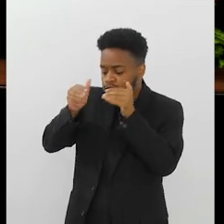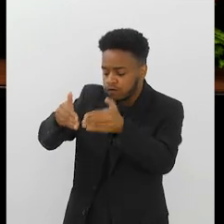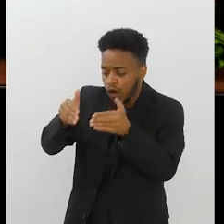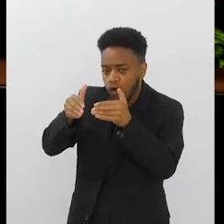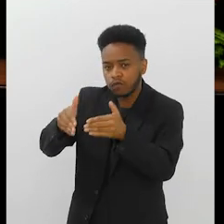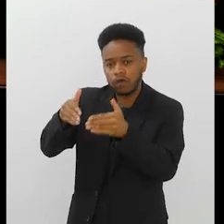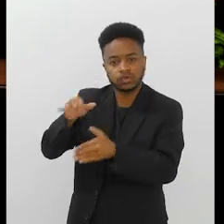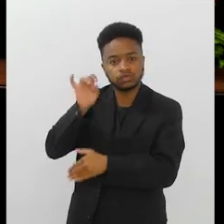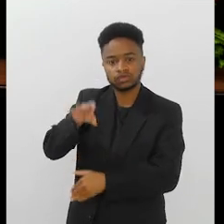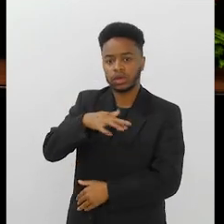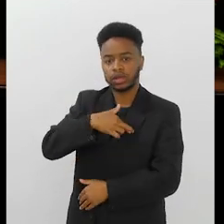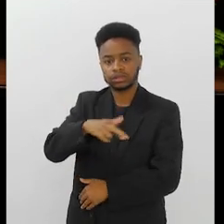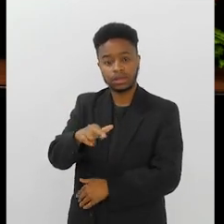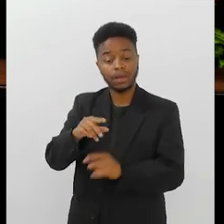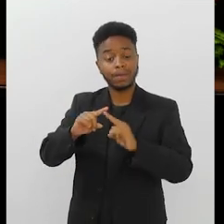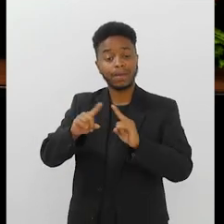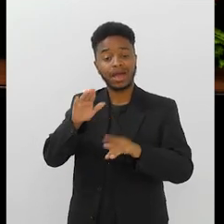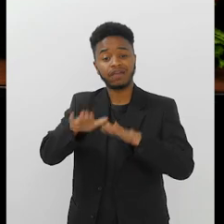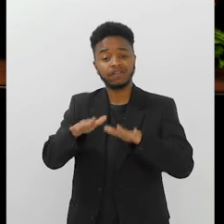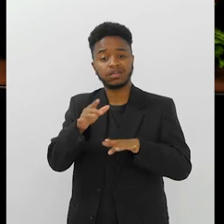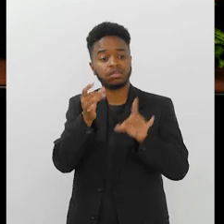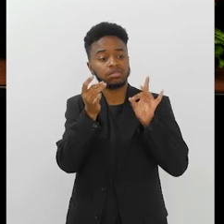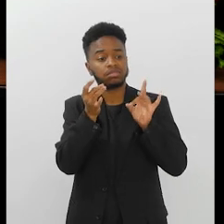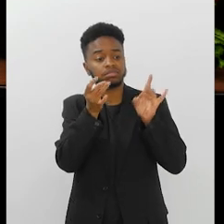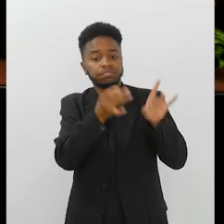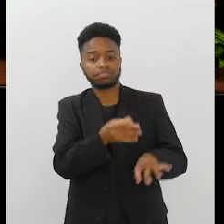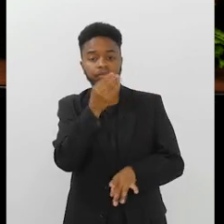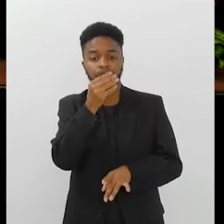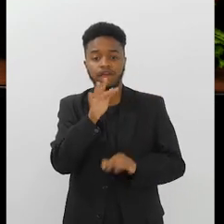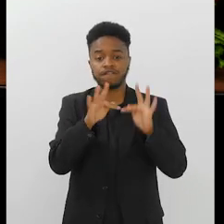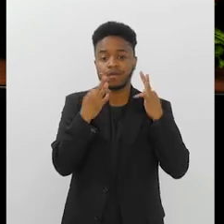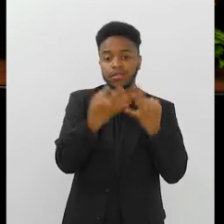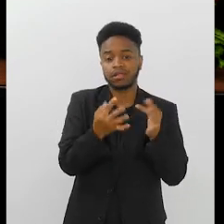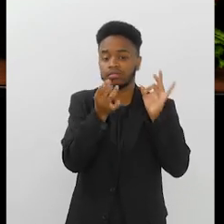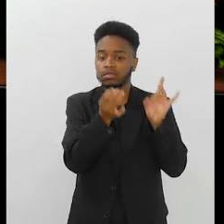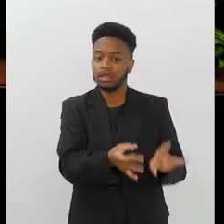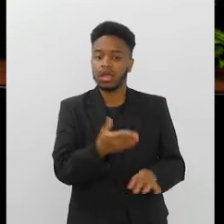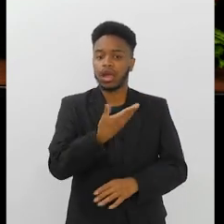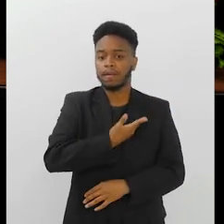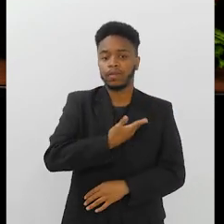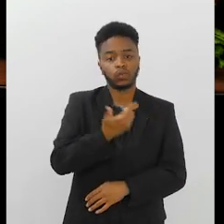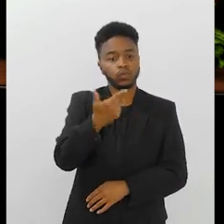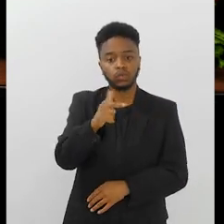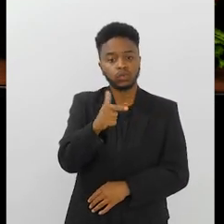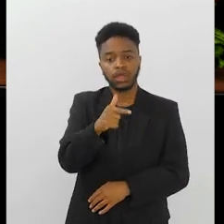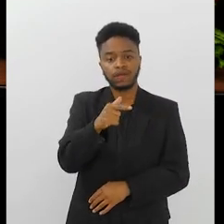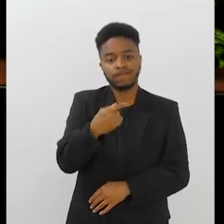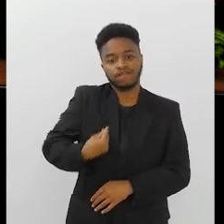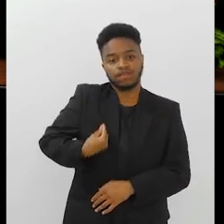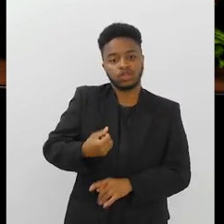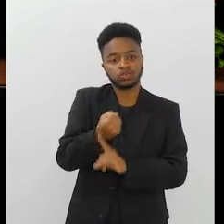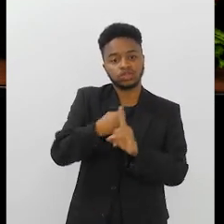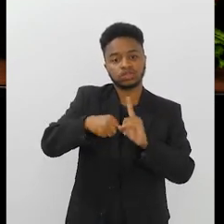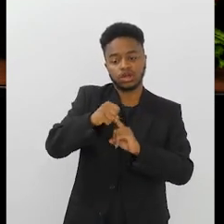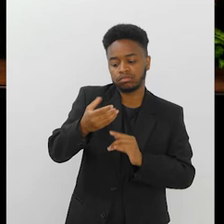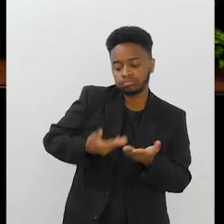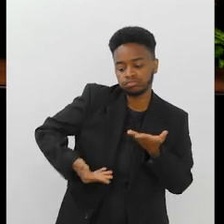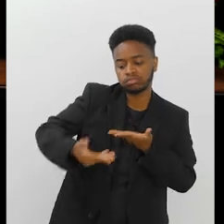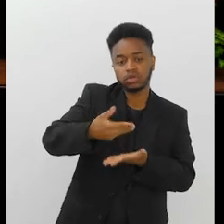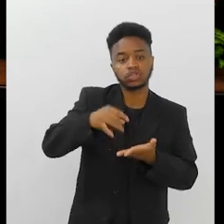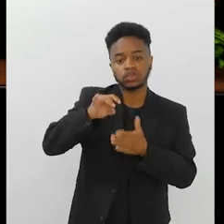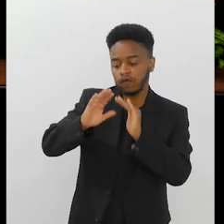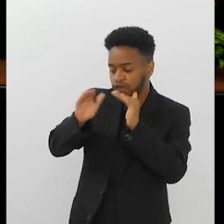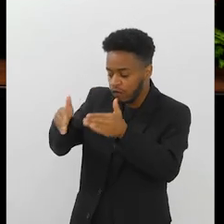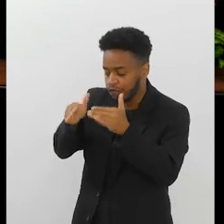dedicam a religião não vem em outro campo e muit das vezes a família tá indo embora às vezes os amigos estão indo embora não se tem uma vida social a não